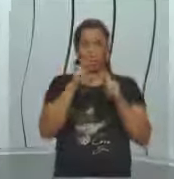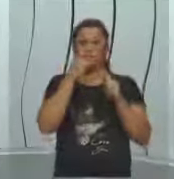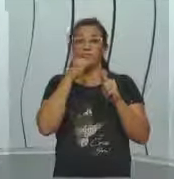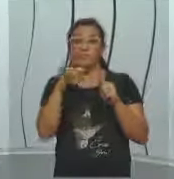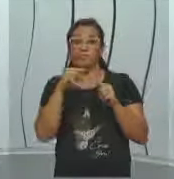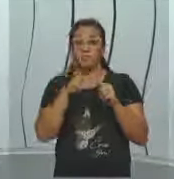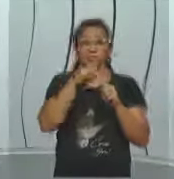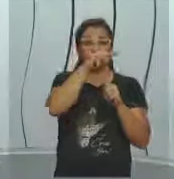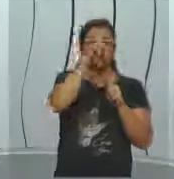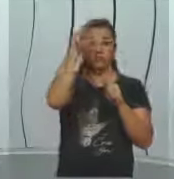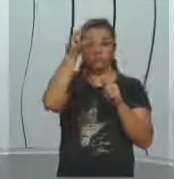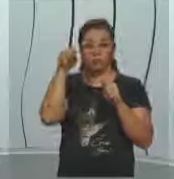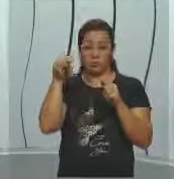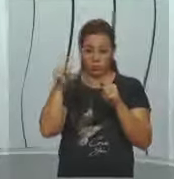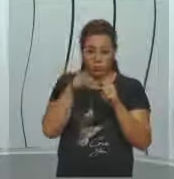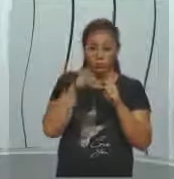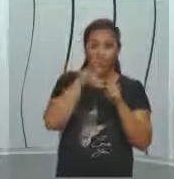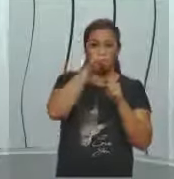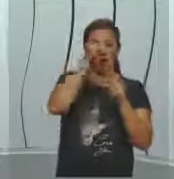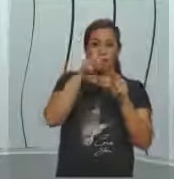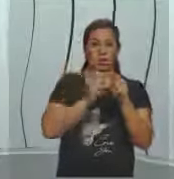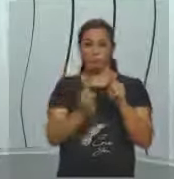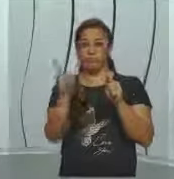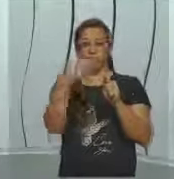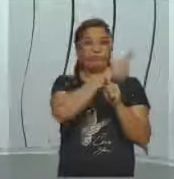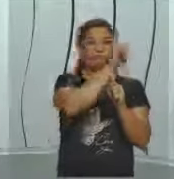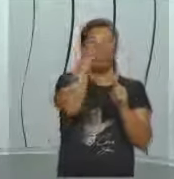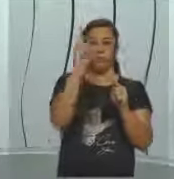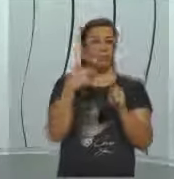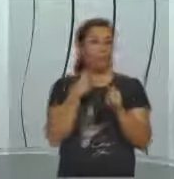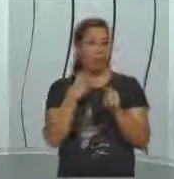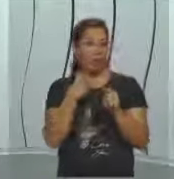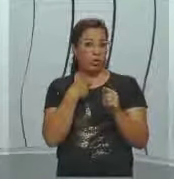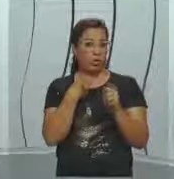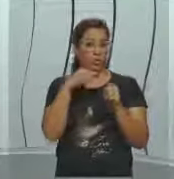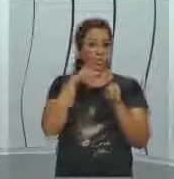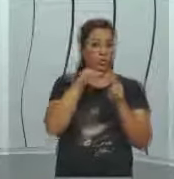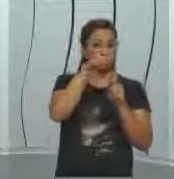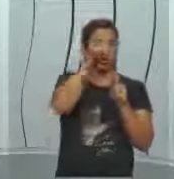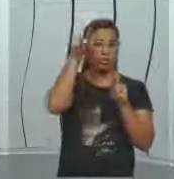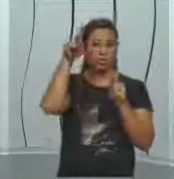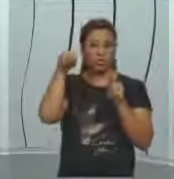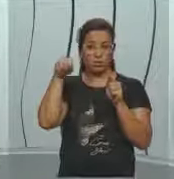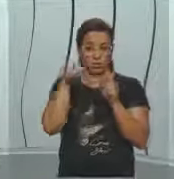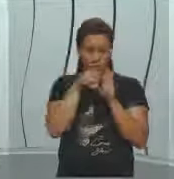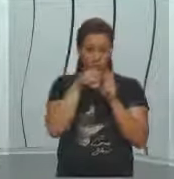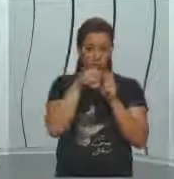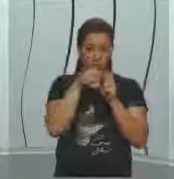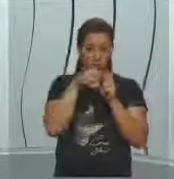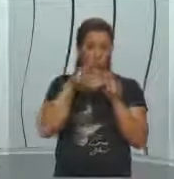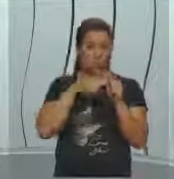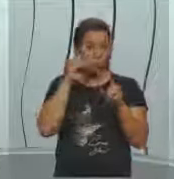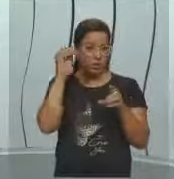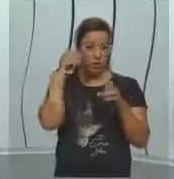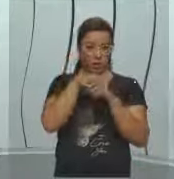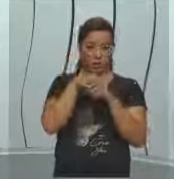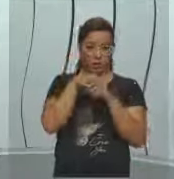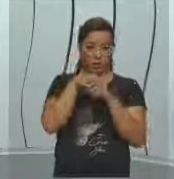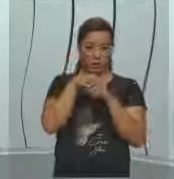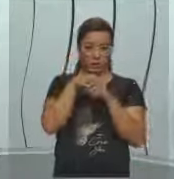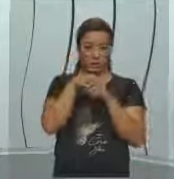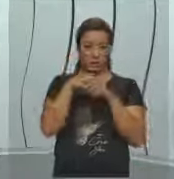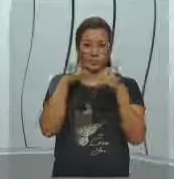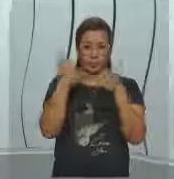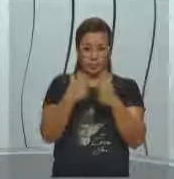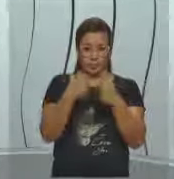elétrica vai passear, vamos dizer assim, tá? Ela vai passear pelos elementos que compõem esse circuito,